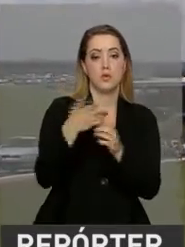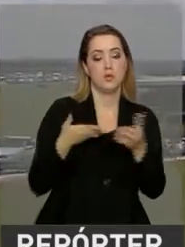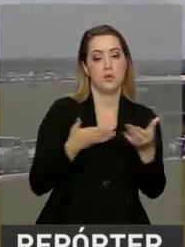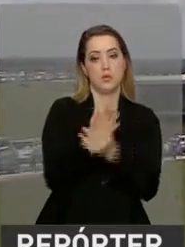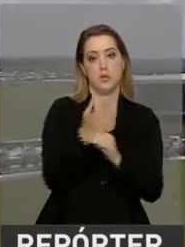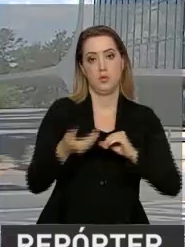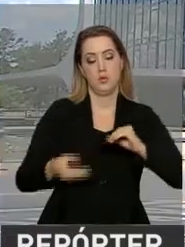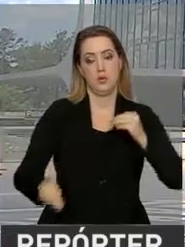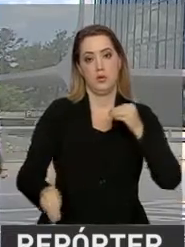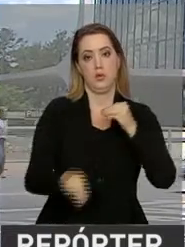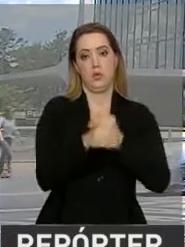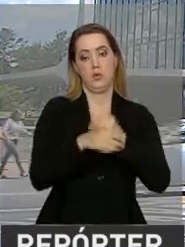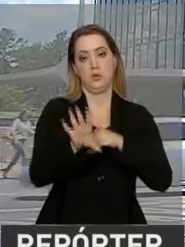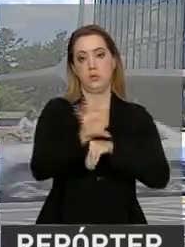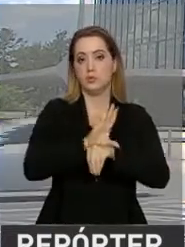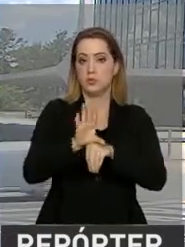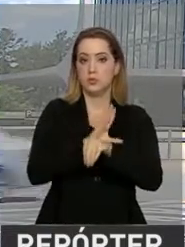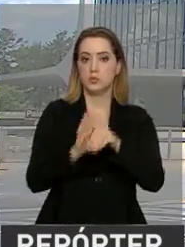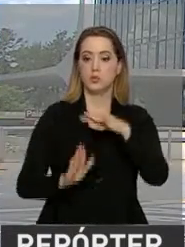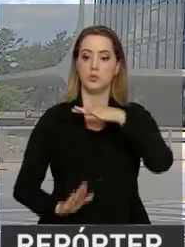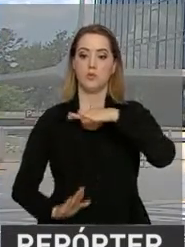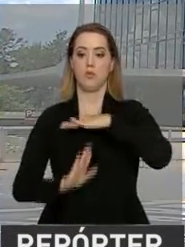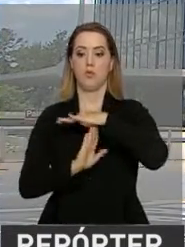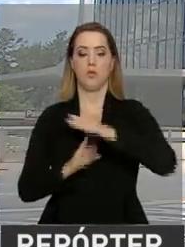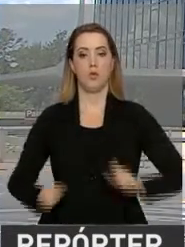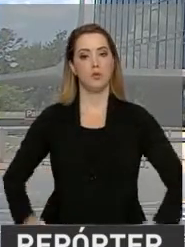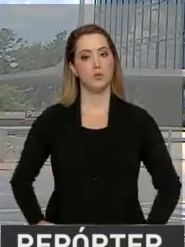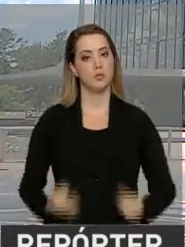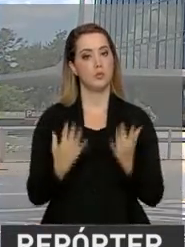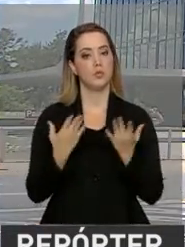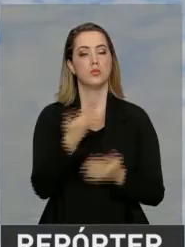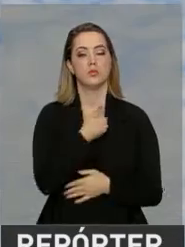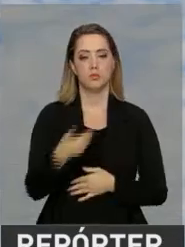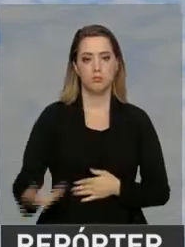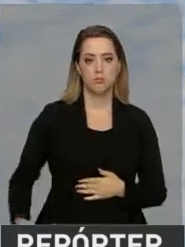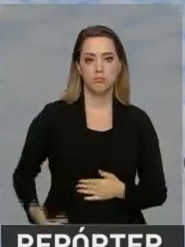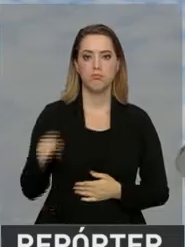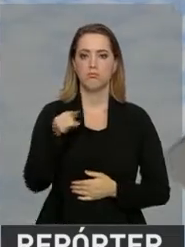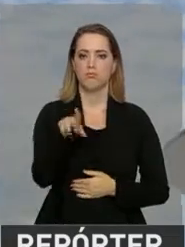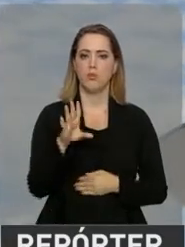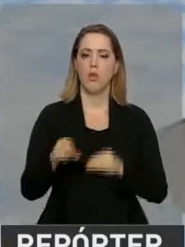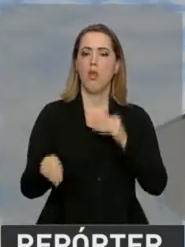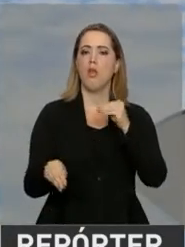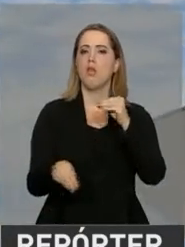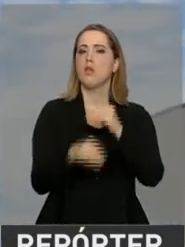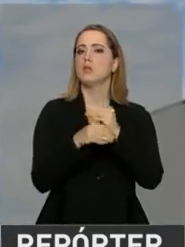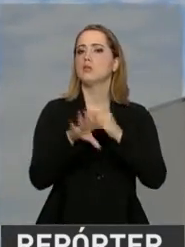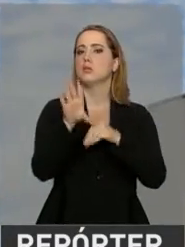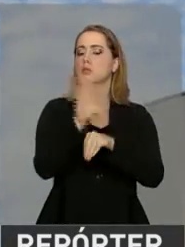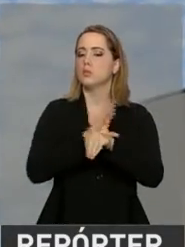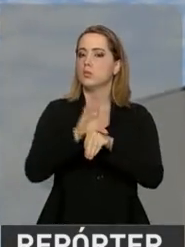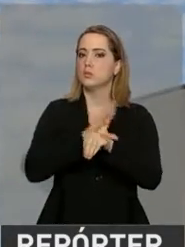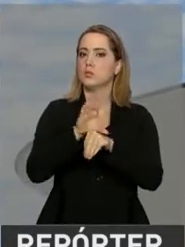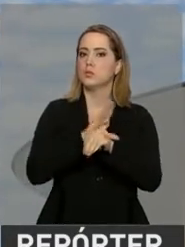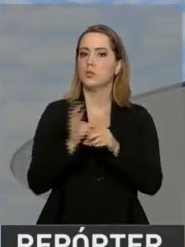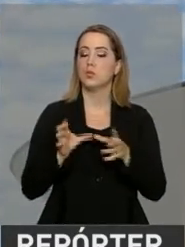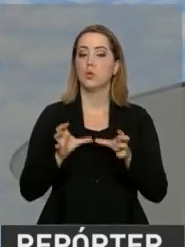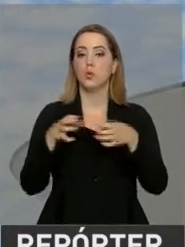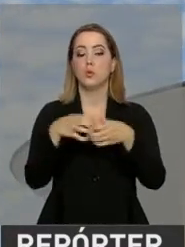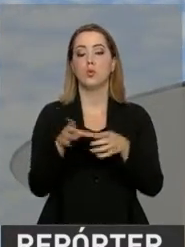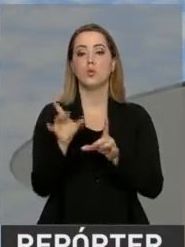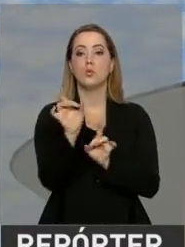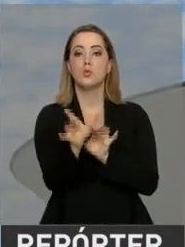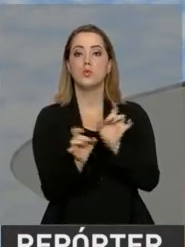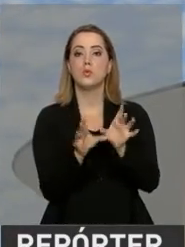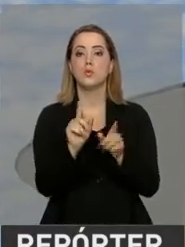à constituição que limita o crescimento dos gastos públicos do governo esta pec deve ser votada na comissão especial da câmara dos deputados